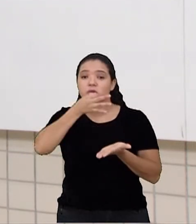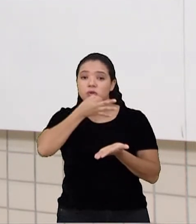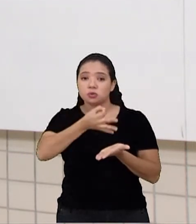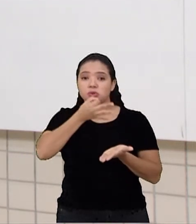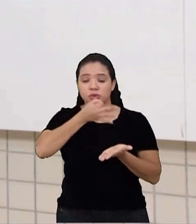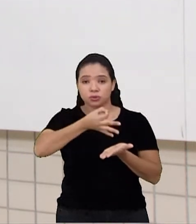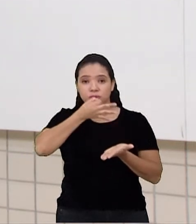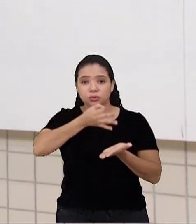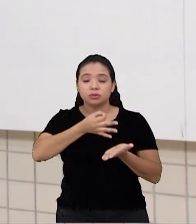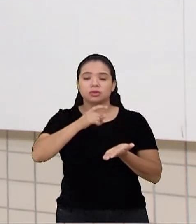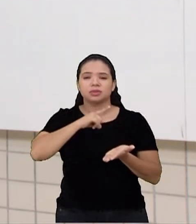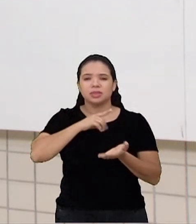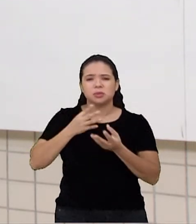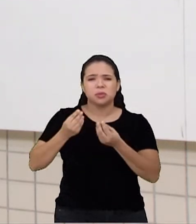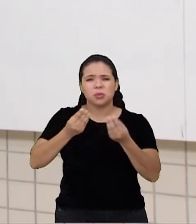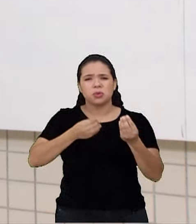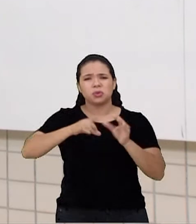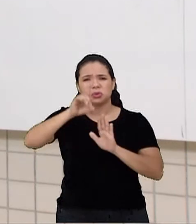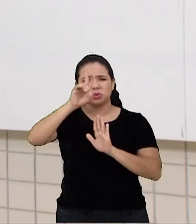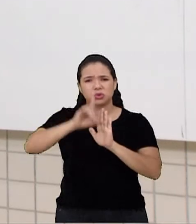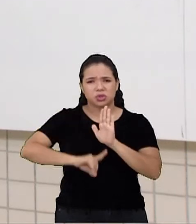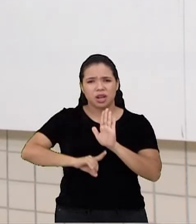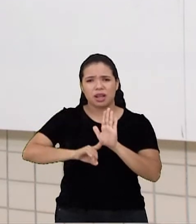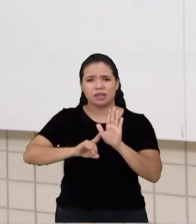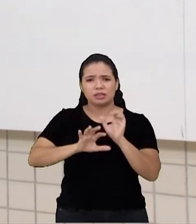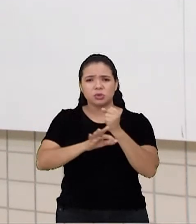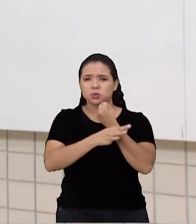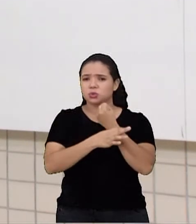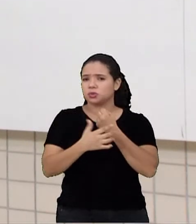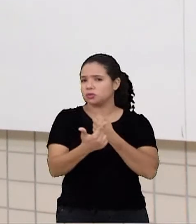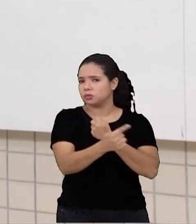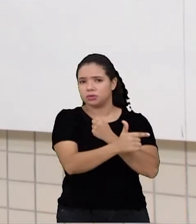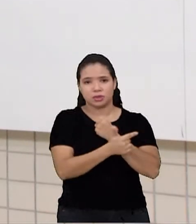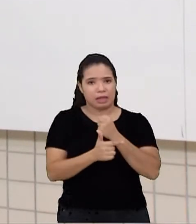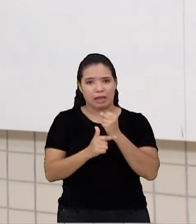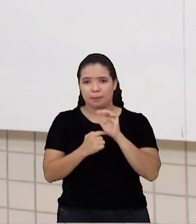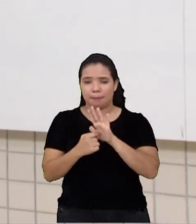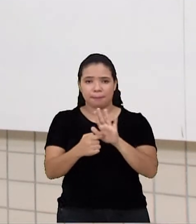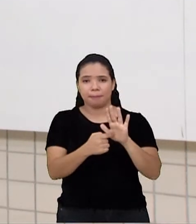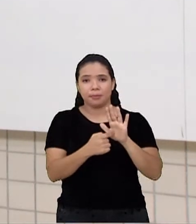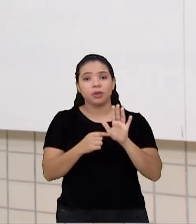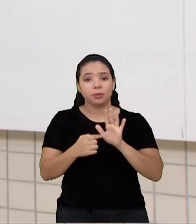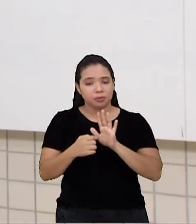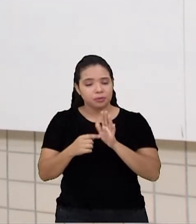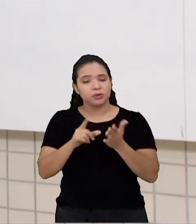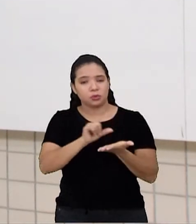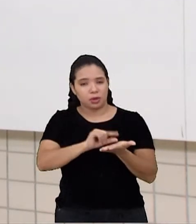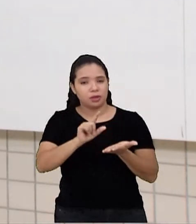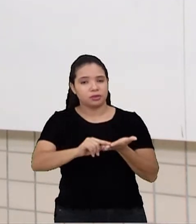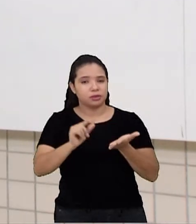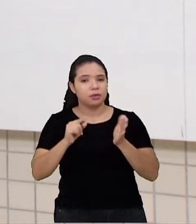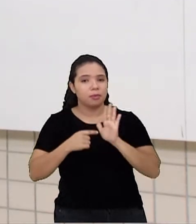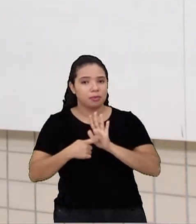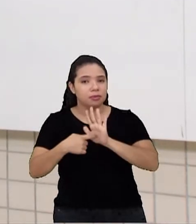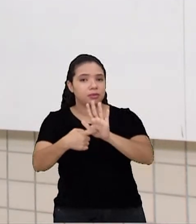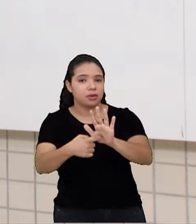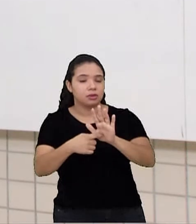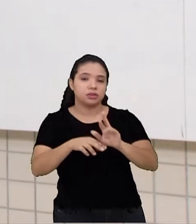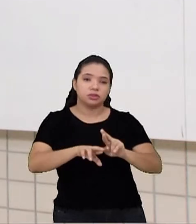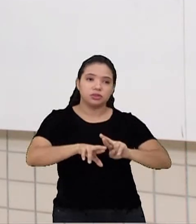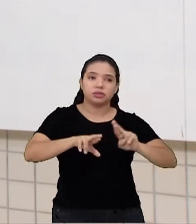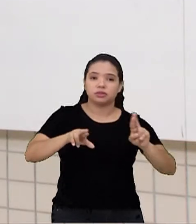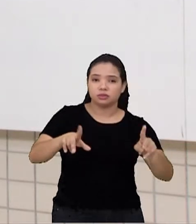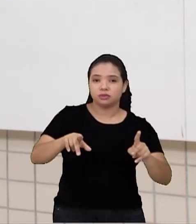vimos que muitos direitos humanos não são garantidos. Ele mostrou essa situação. de diferença